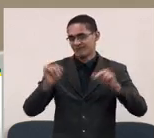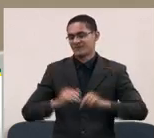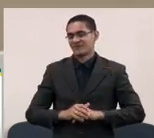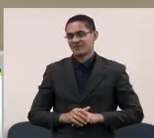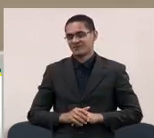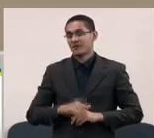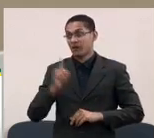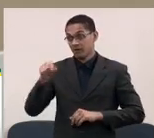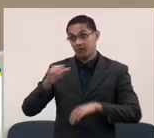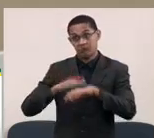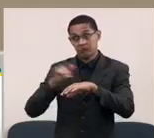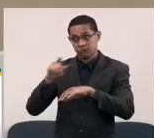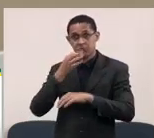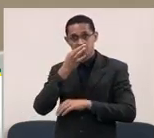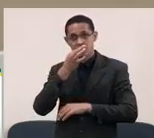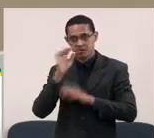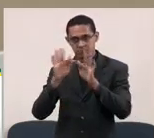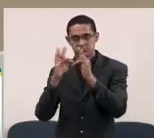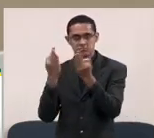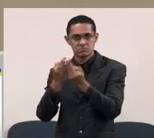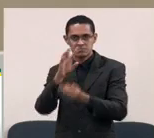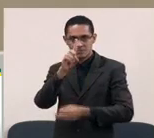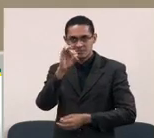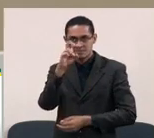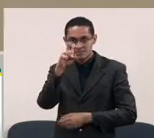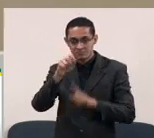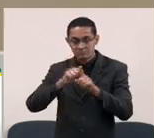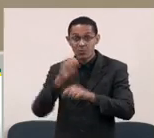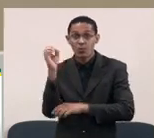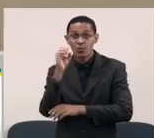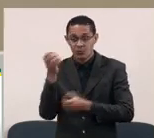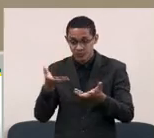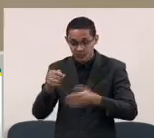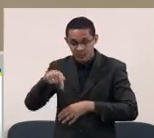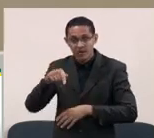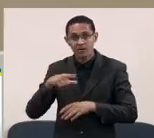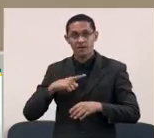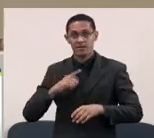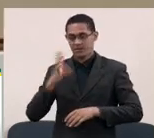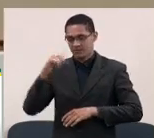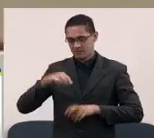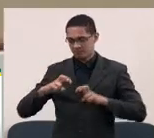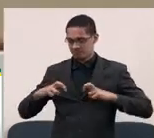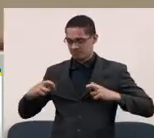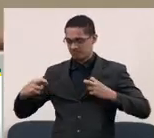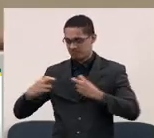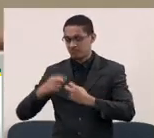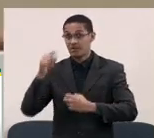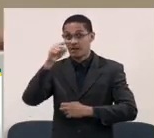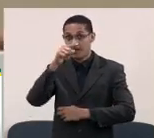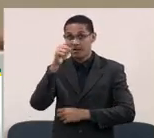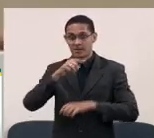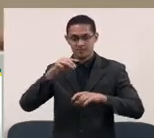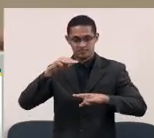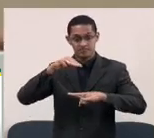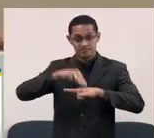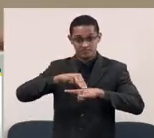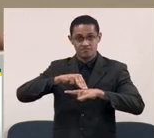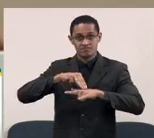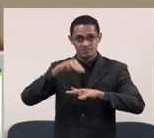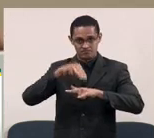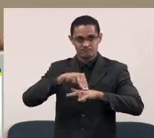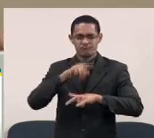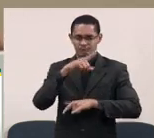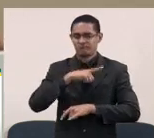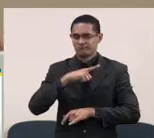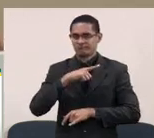pela família. No último dia 5 de outubro, houve uma roda de conversa do nosso mandato, lá no Macapá Shopping, que existem essas rodas